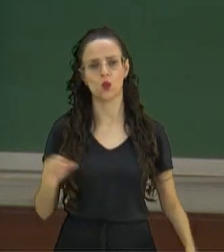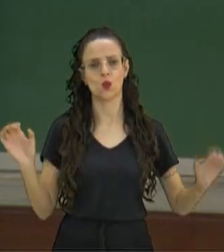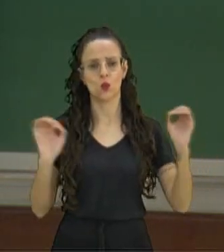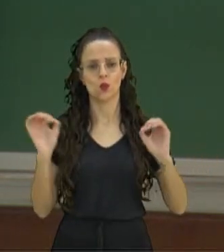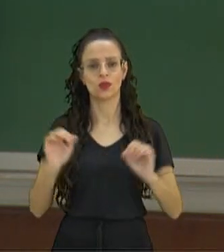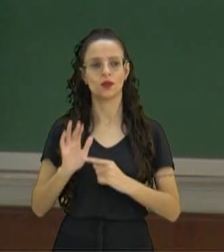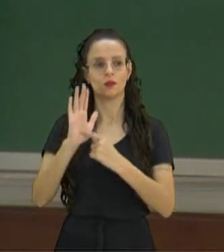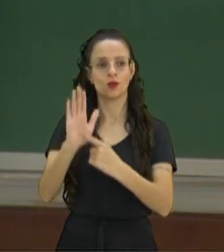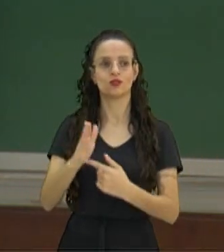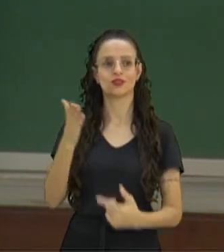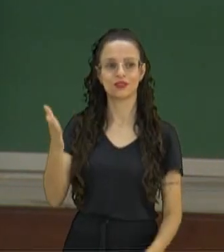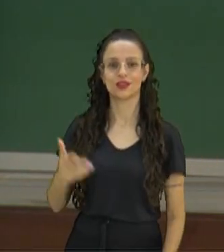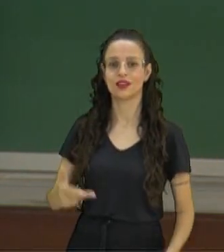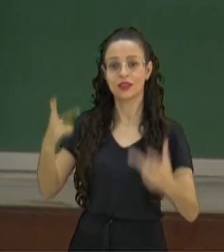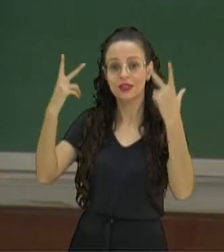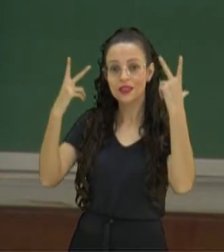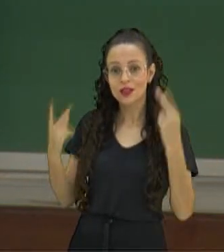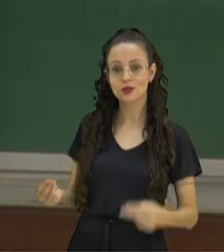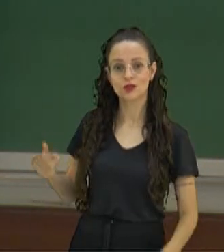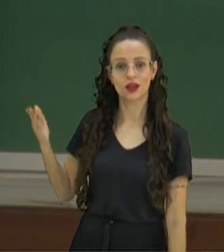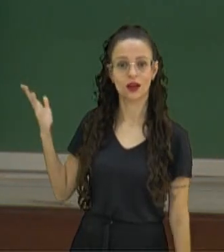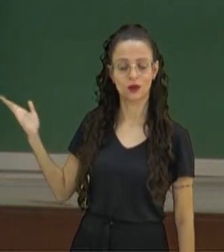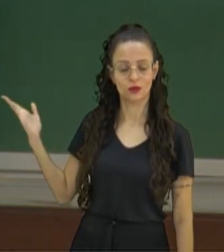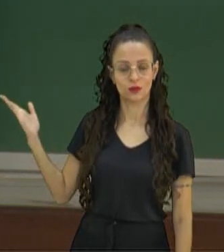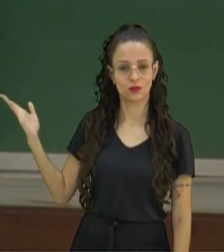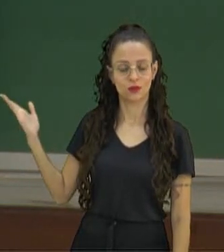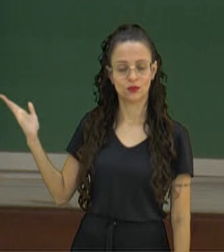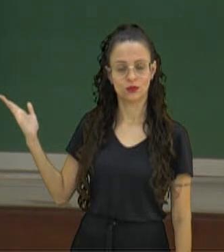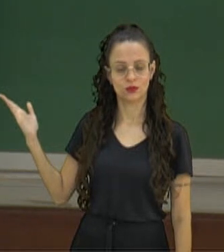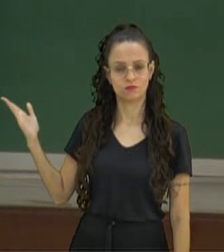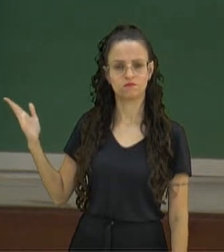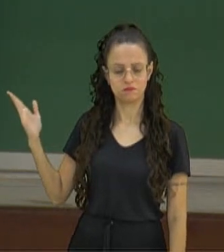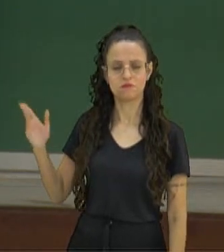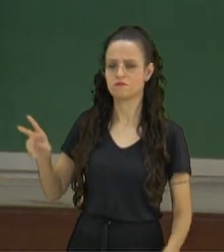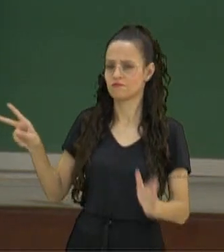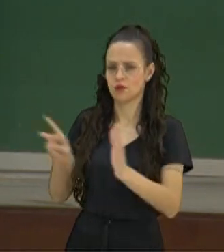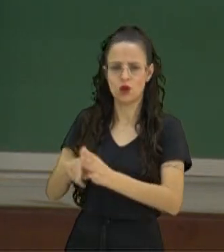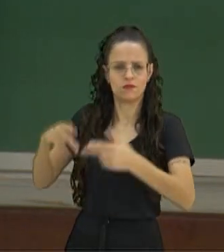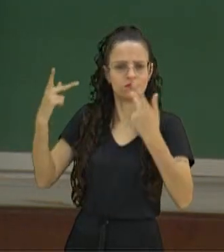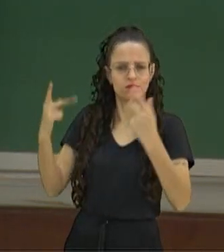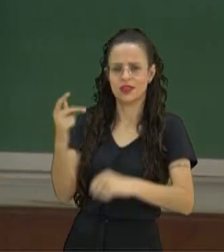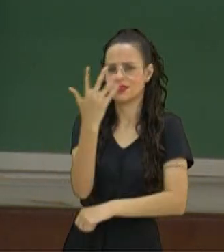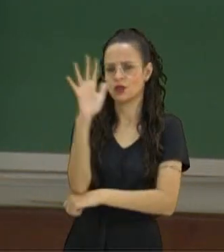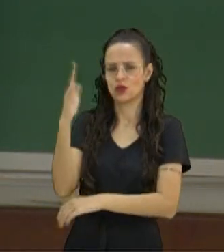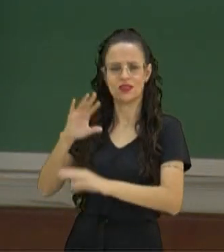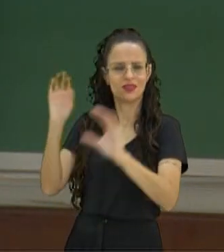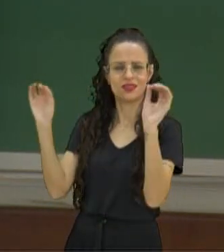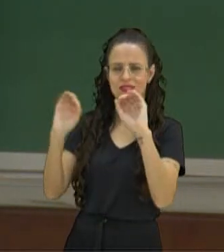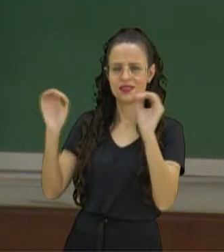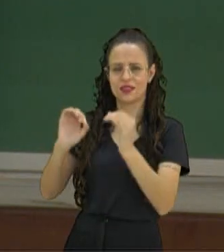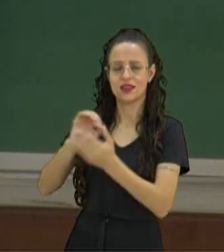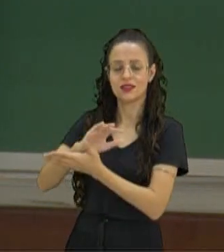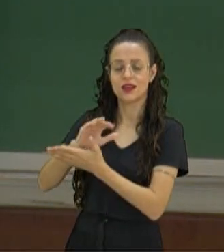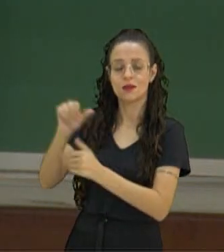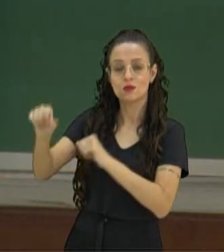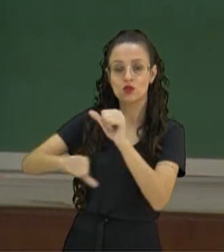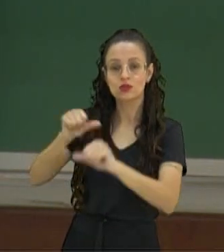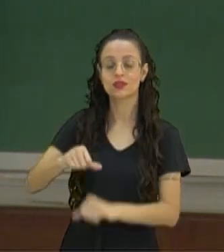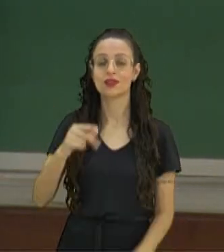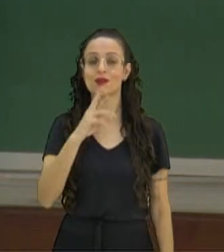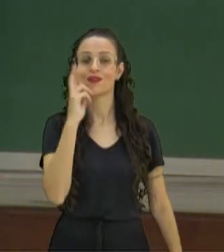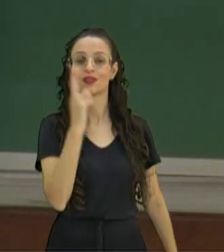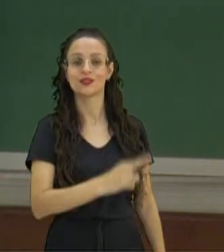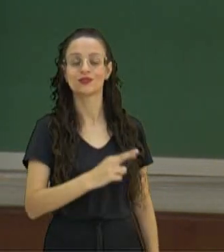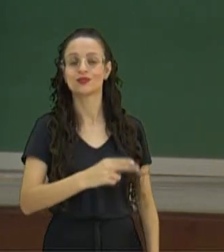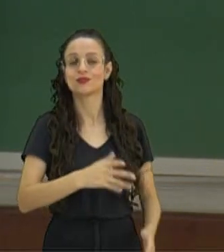sugestões daquilo que é natural, né, que é o original da natureza, sem alterações, daquilo que é resultado